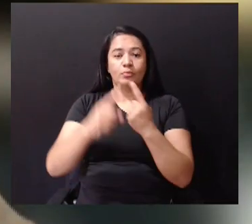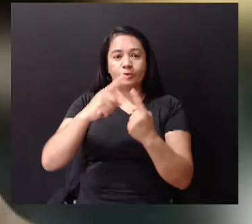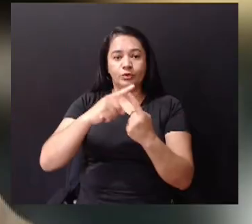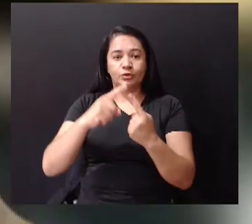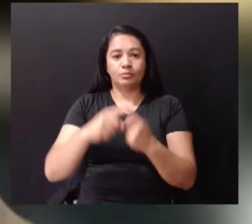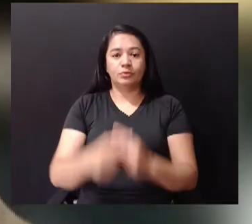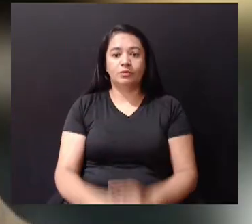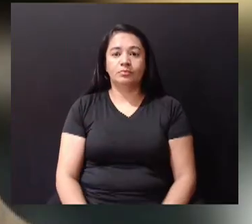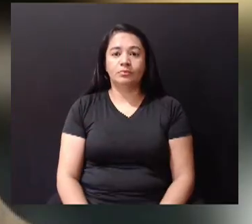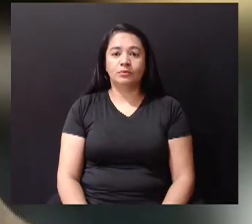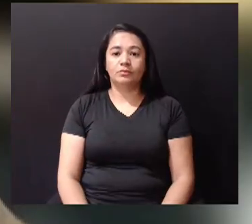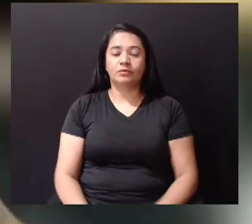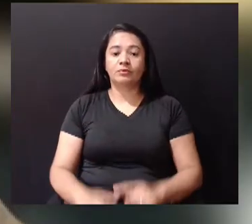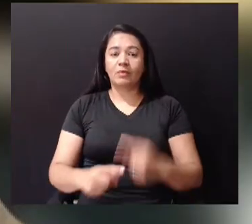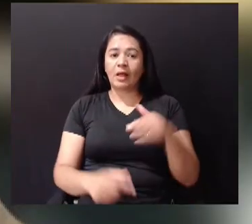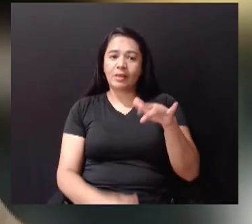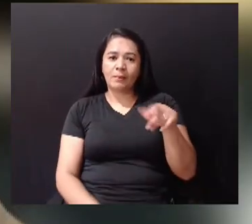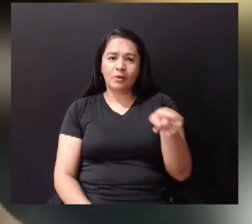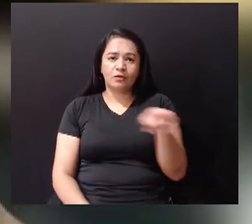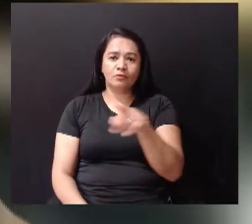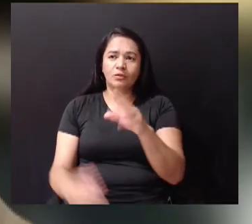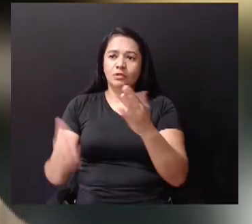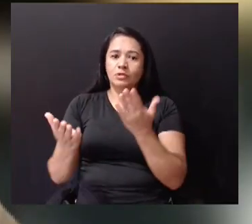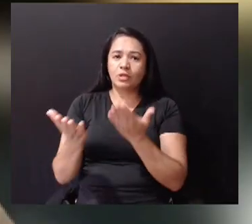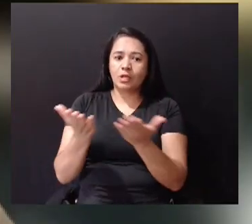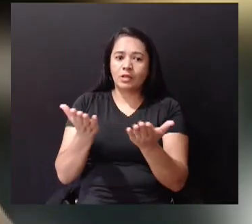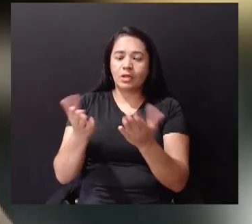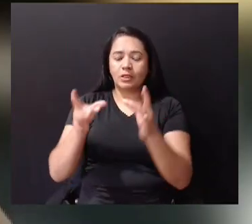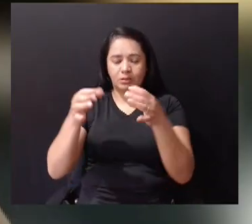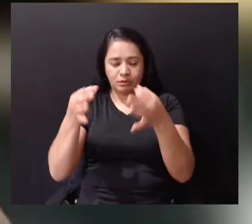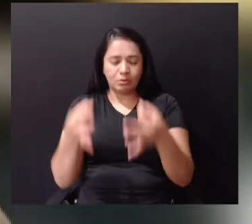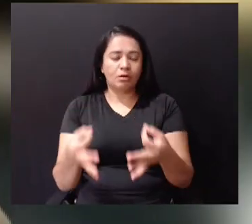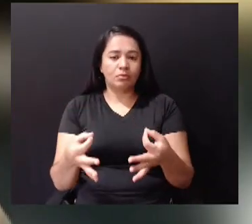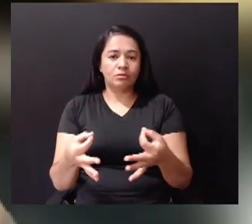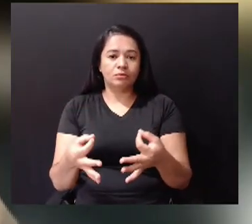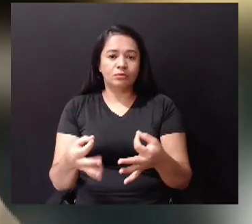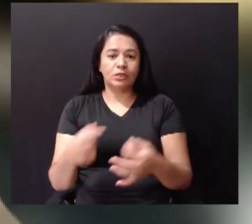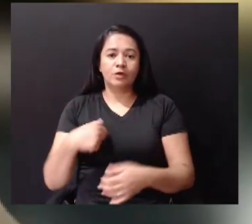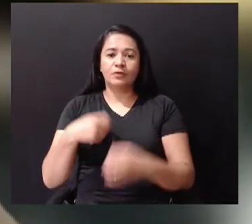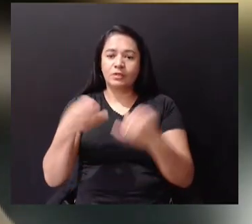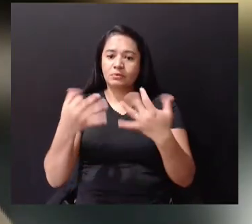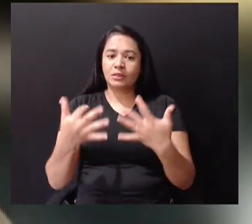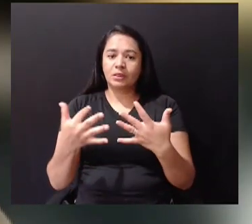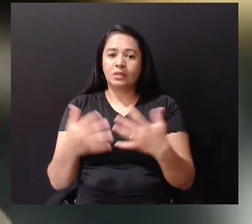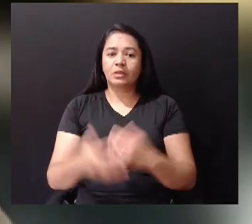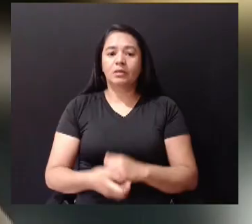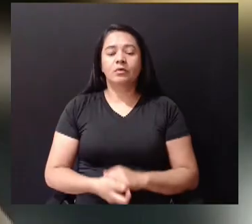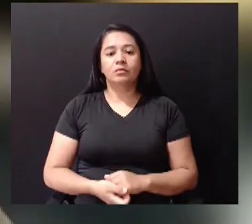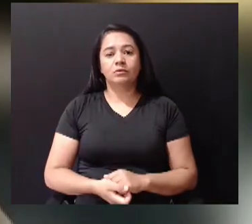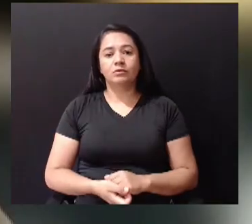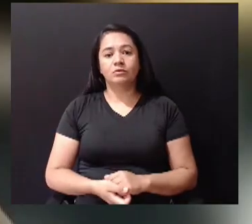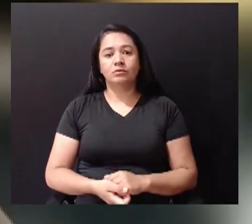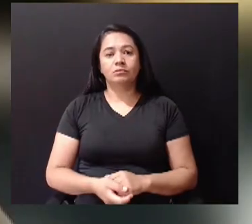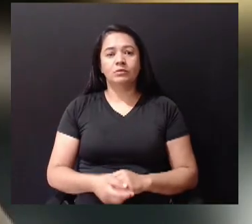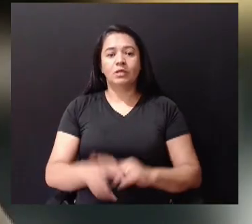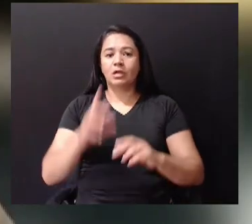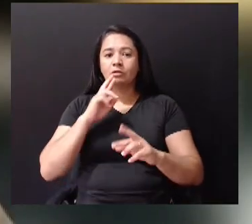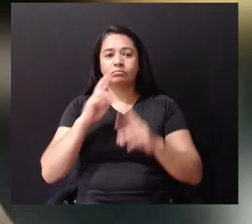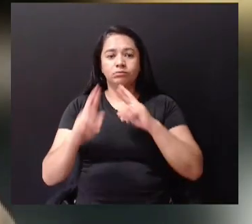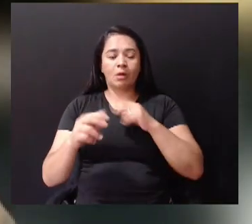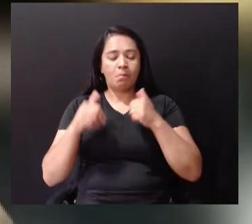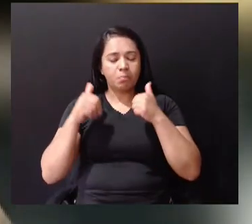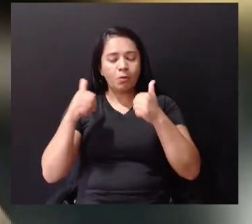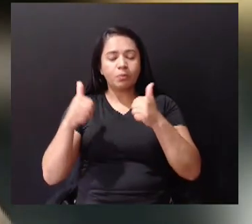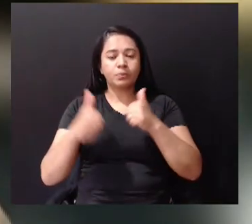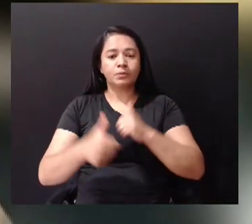você trata, se trata corretamente, e aí eu vou falar um pouquinho mais sobre isso, os resultados são bastante bons. E a gente